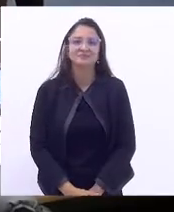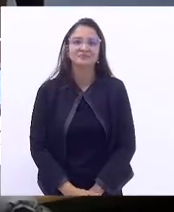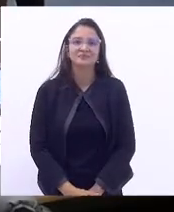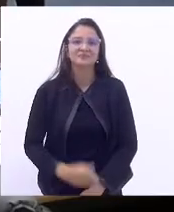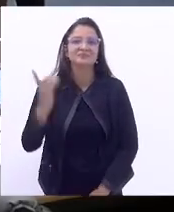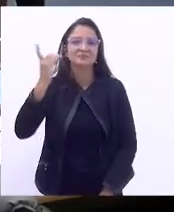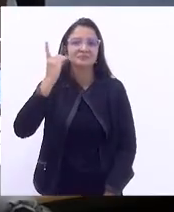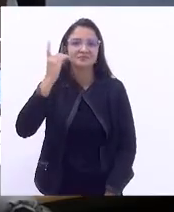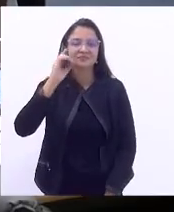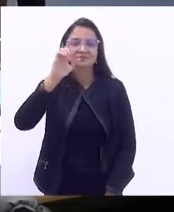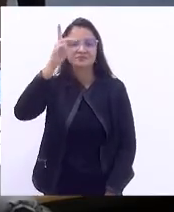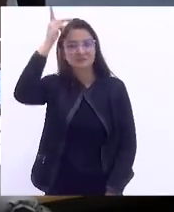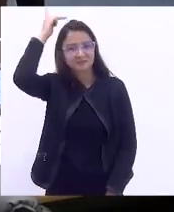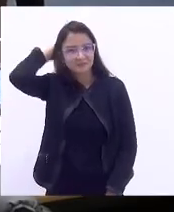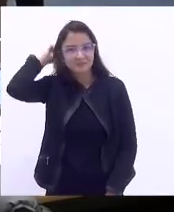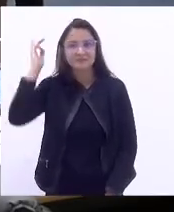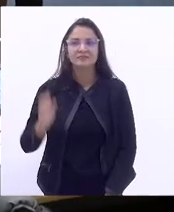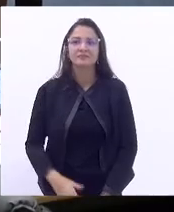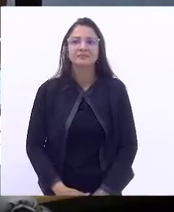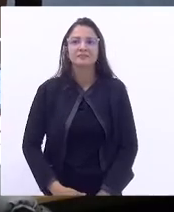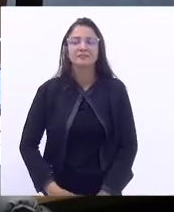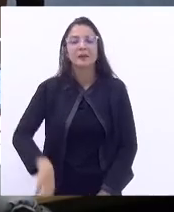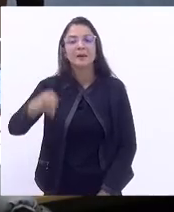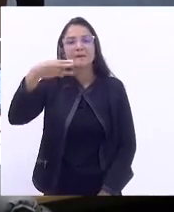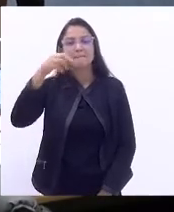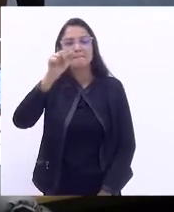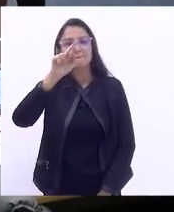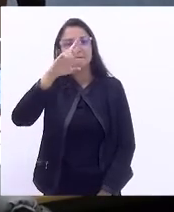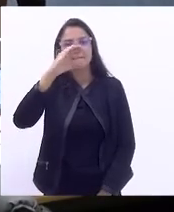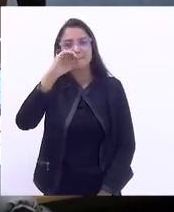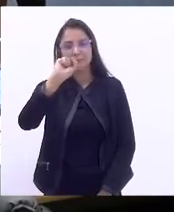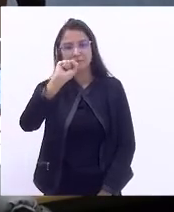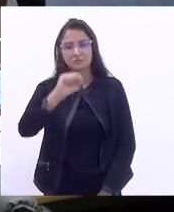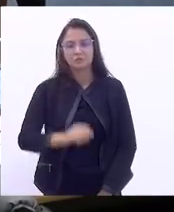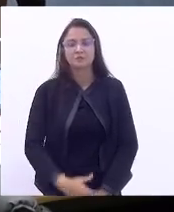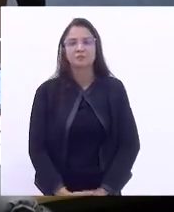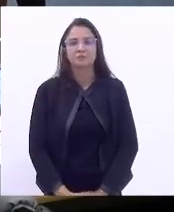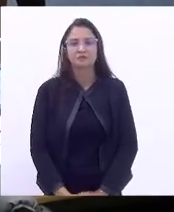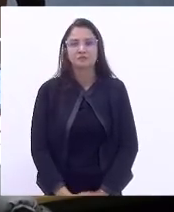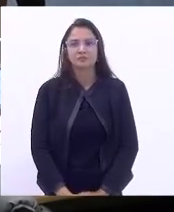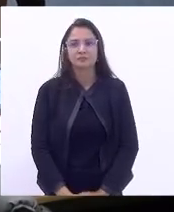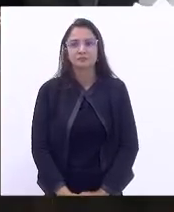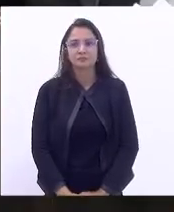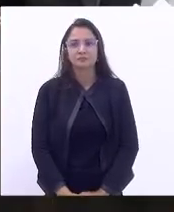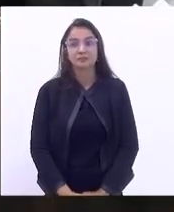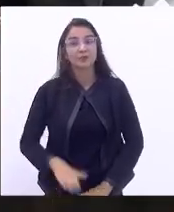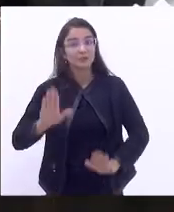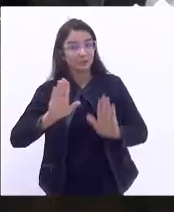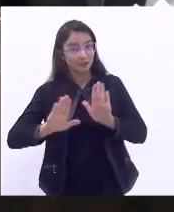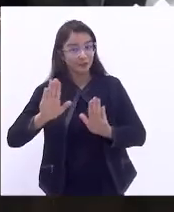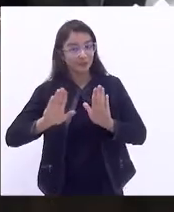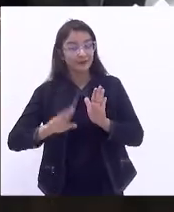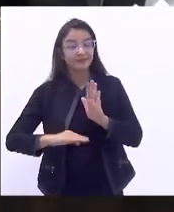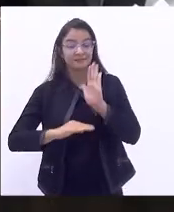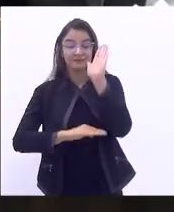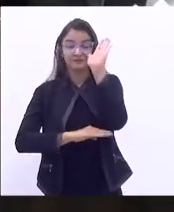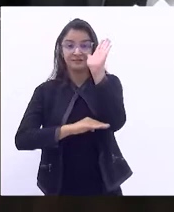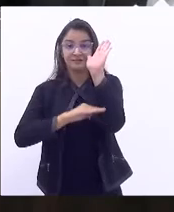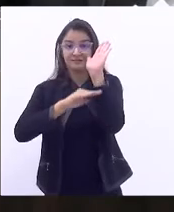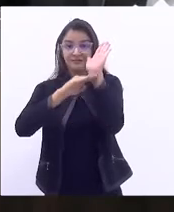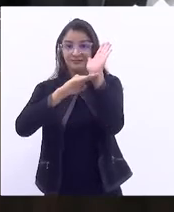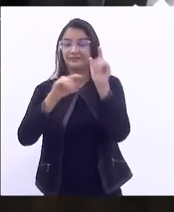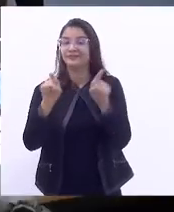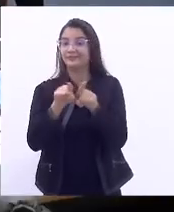Deputado Luiz Paulo. Deputado Marcos Abraão. Tem que ter cuidado com os elevadores também.